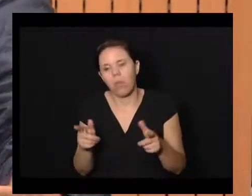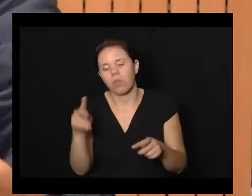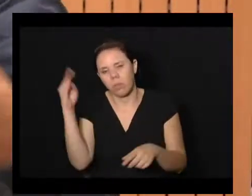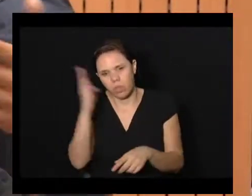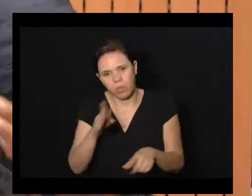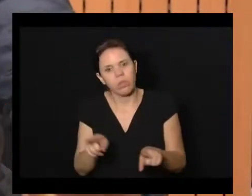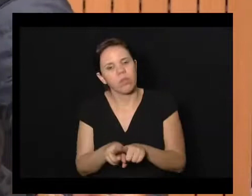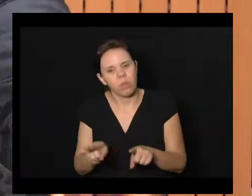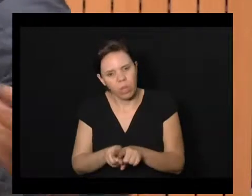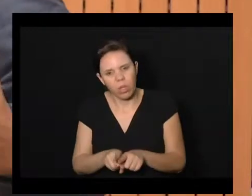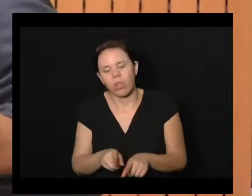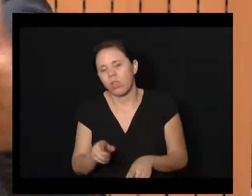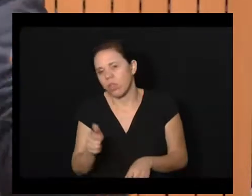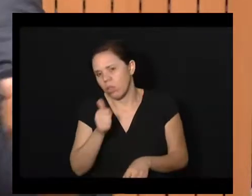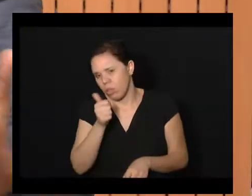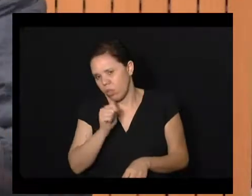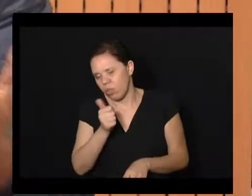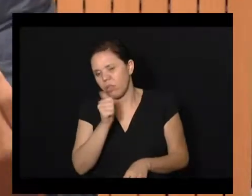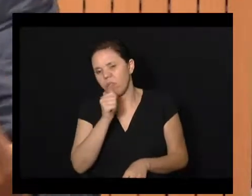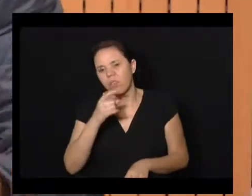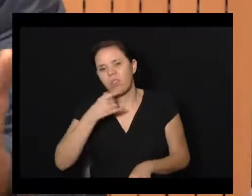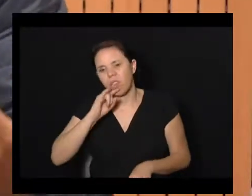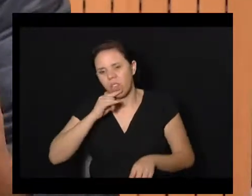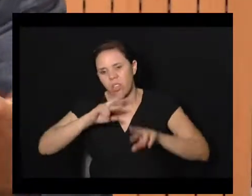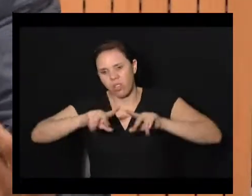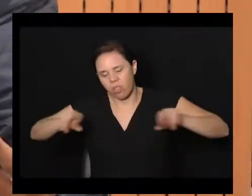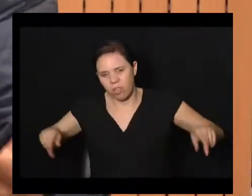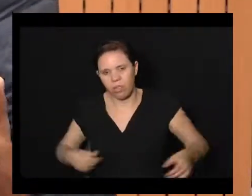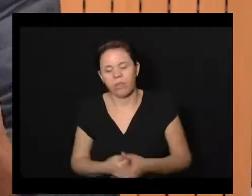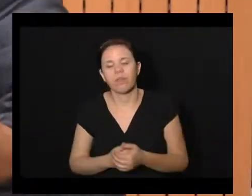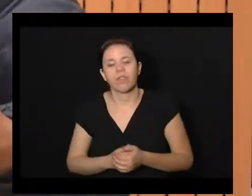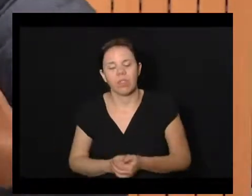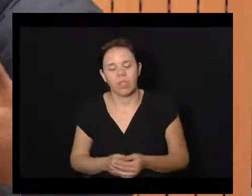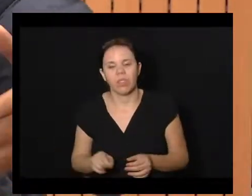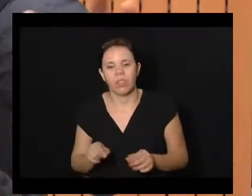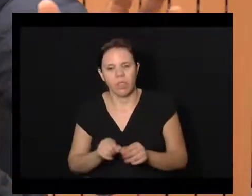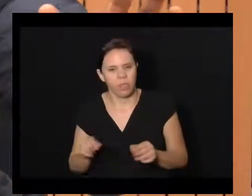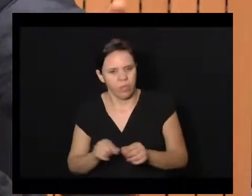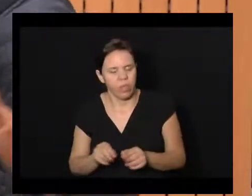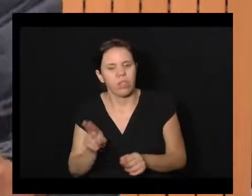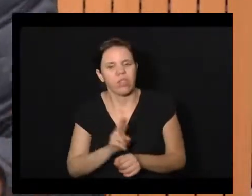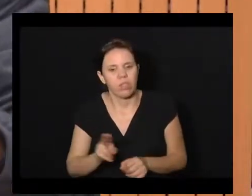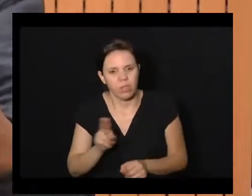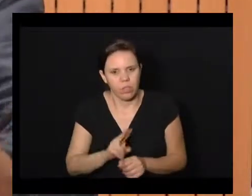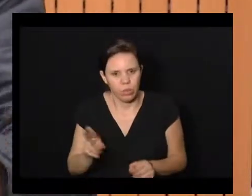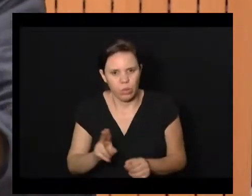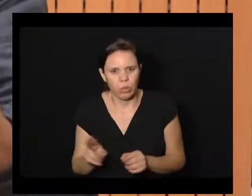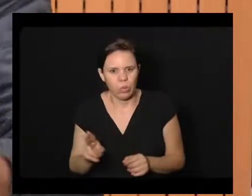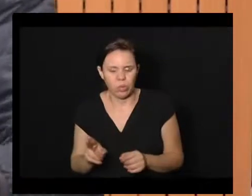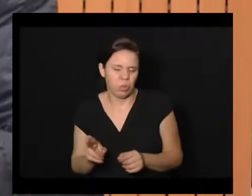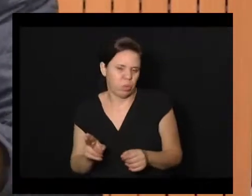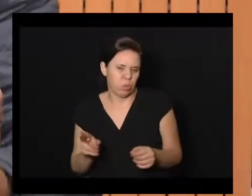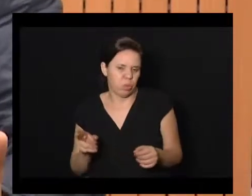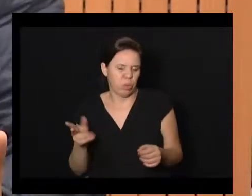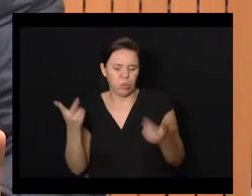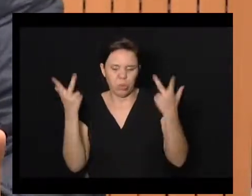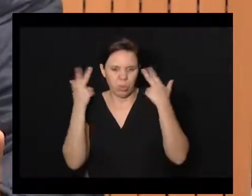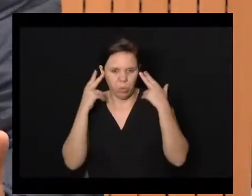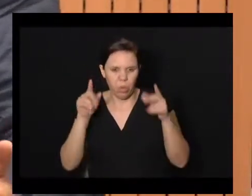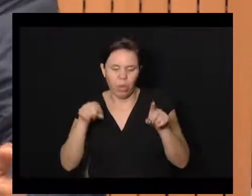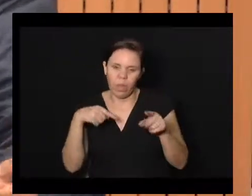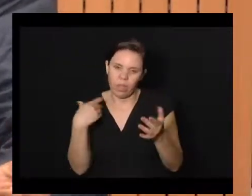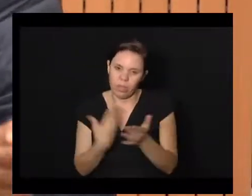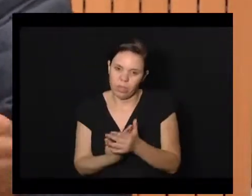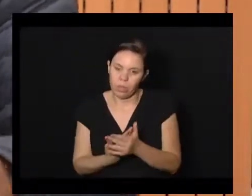que as pessoas em situação de rua também façam porque a sociedade de modo geral foi de algo de uso recreativo até um uso um pouco mais massivo né